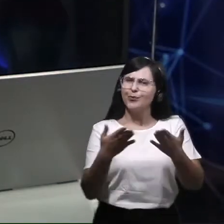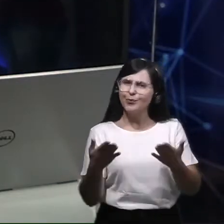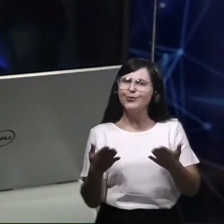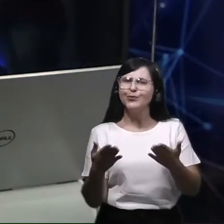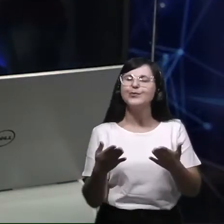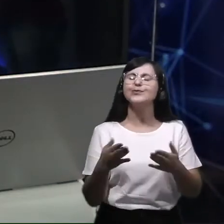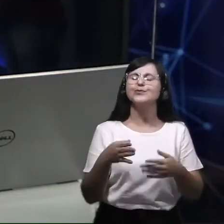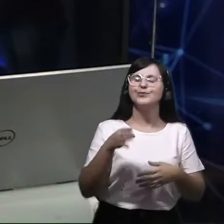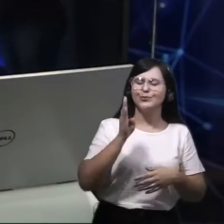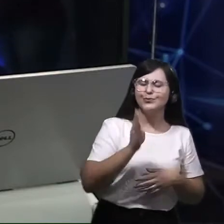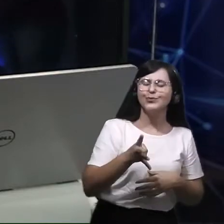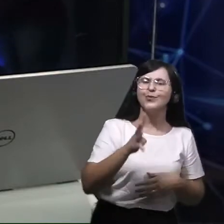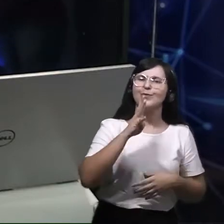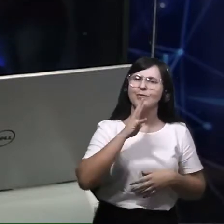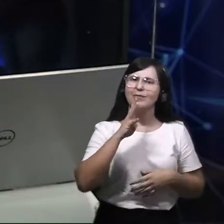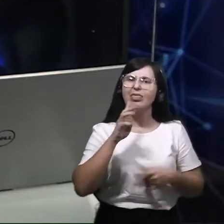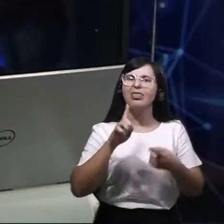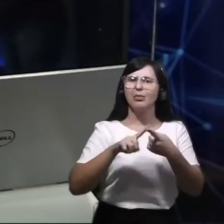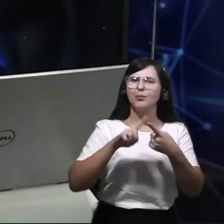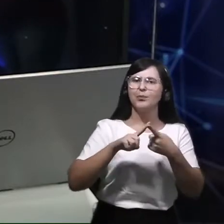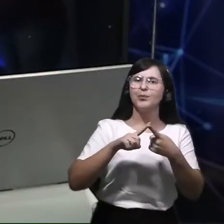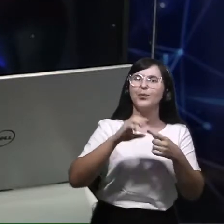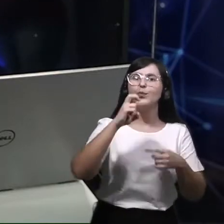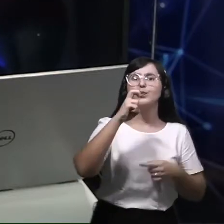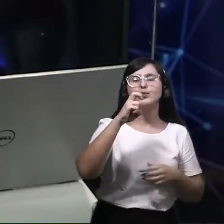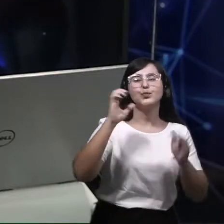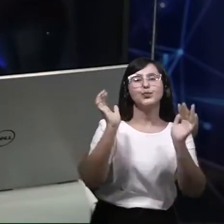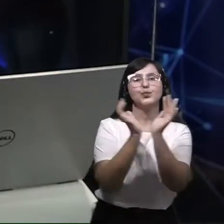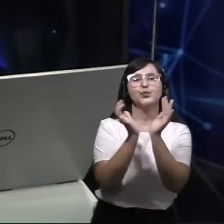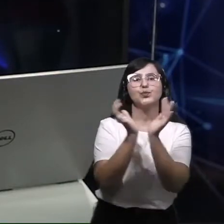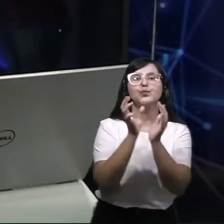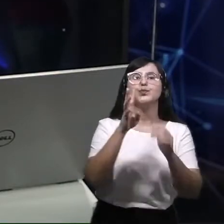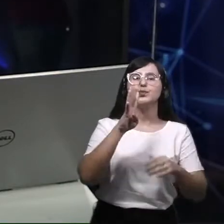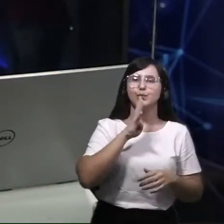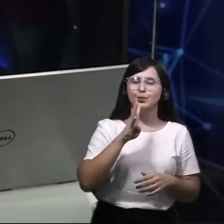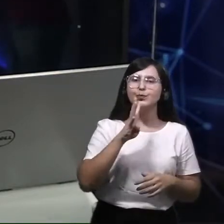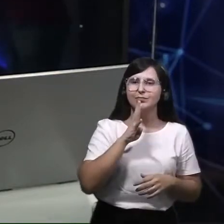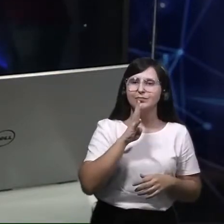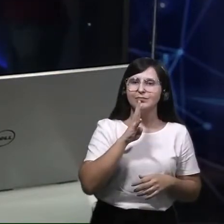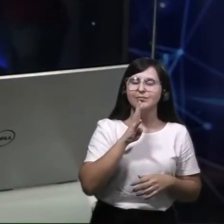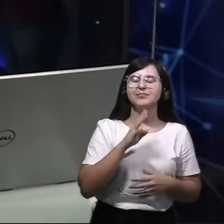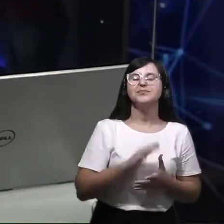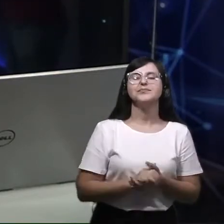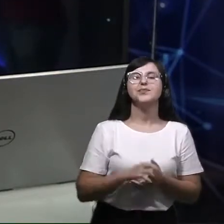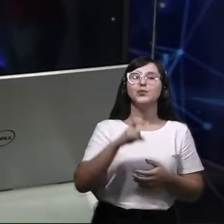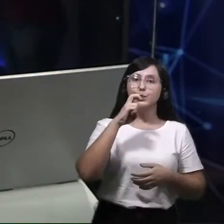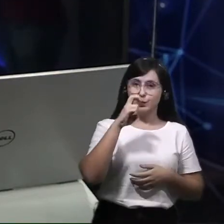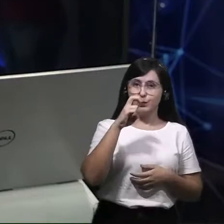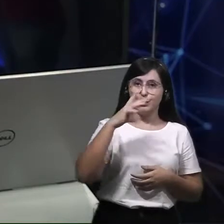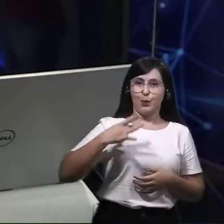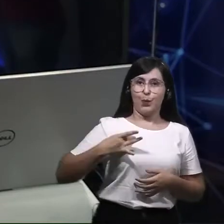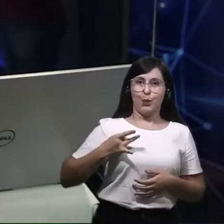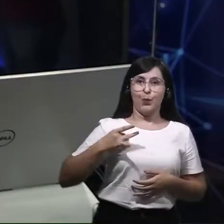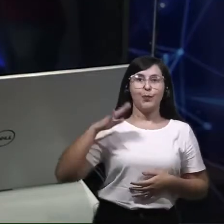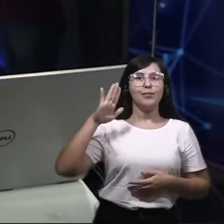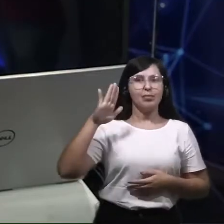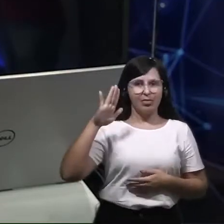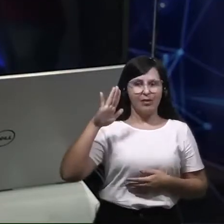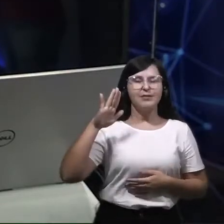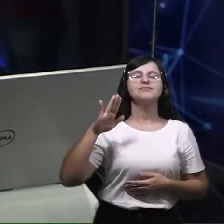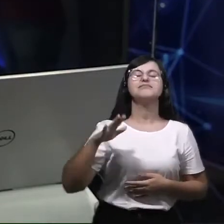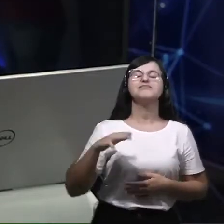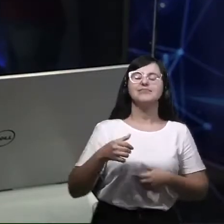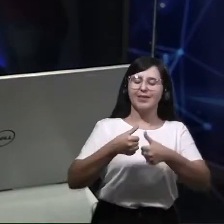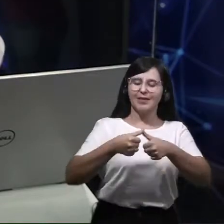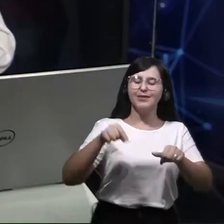das coligações, né, passados aí pela nossa produção. Baixa um pouquinho o BG para mim. Os 5 candidatos a prefeito confirmaram as presenças, certo?